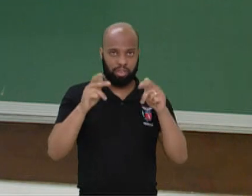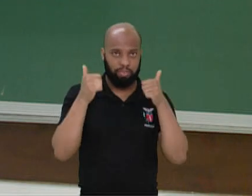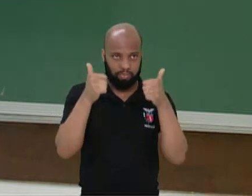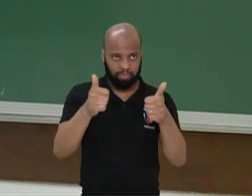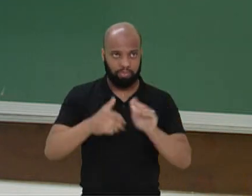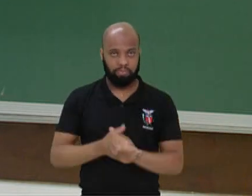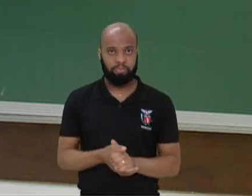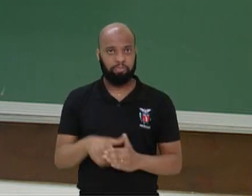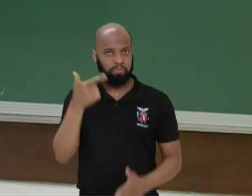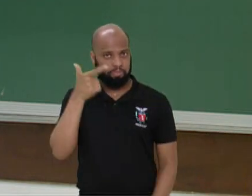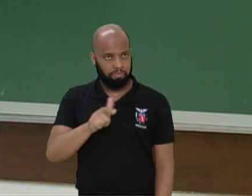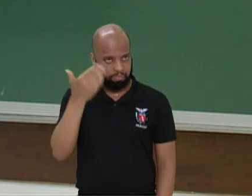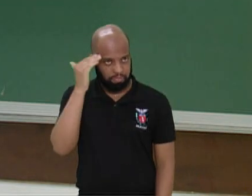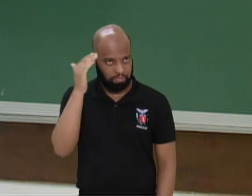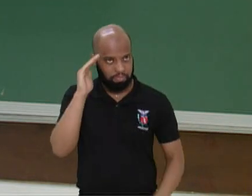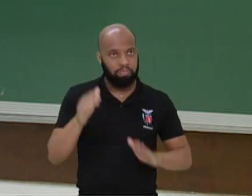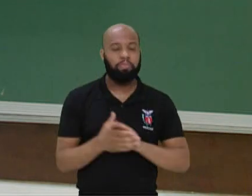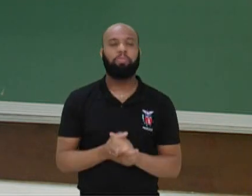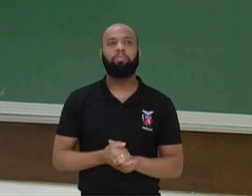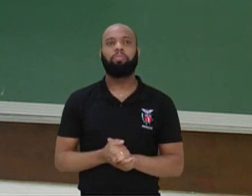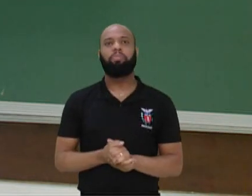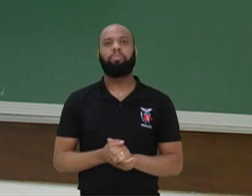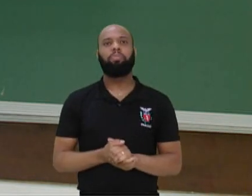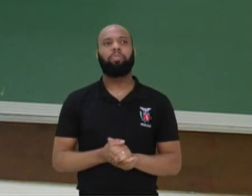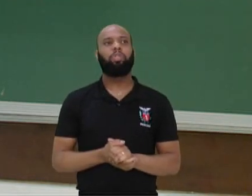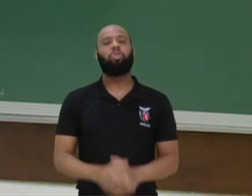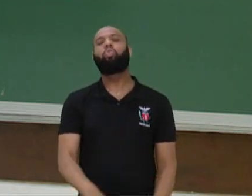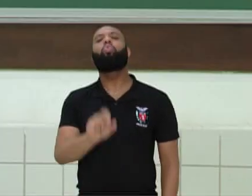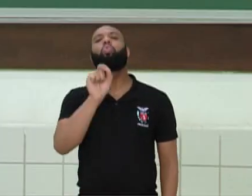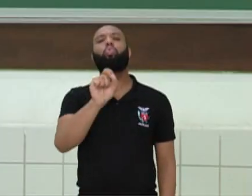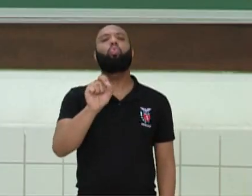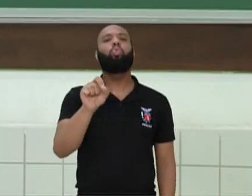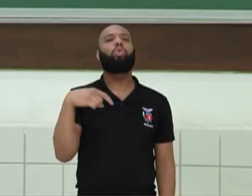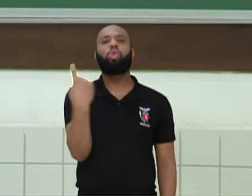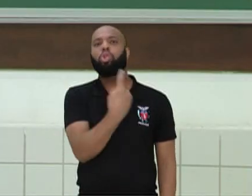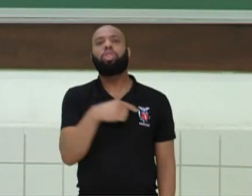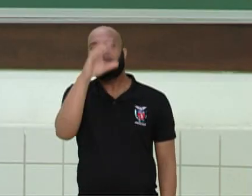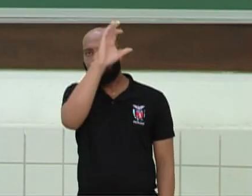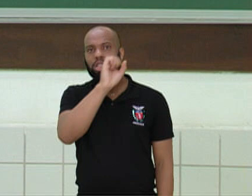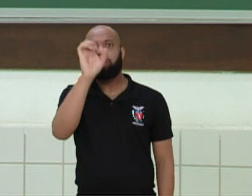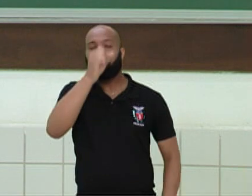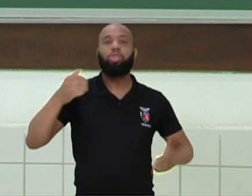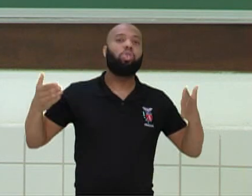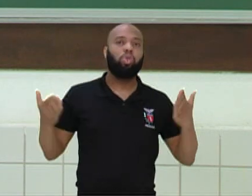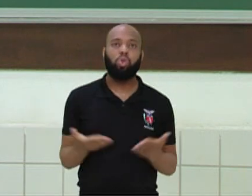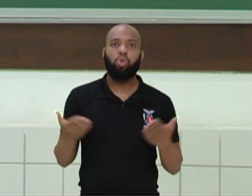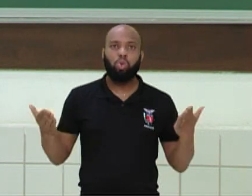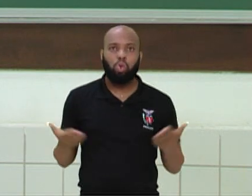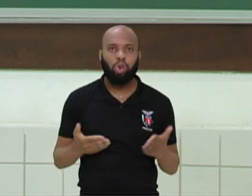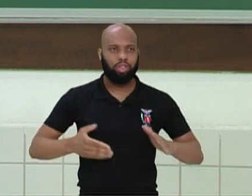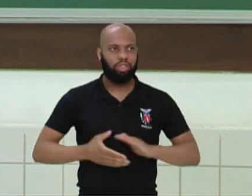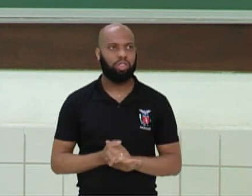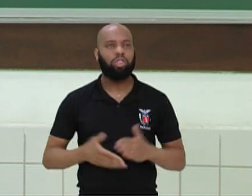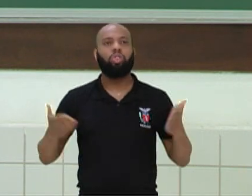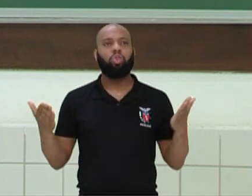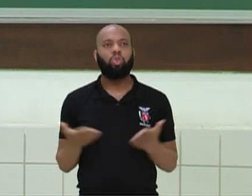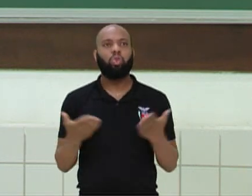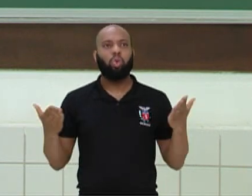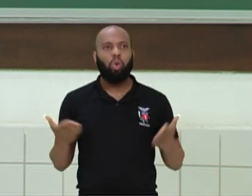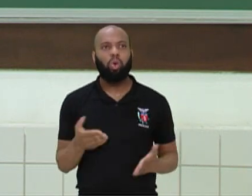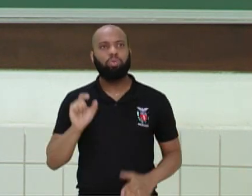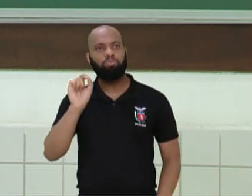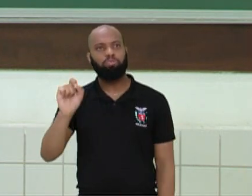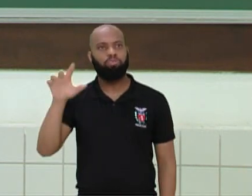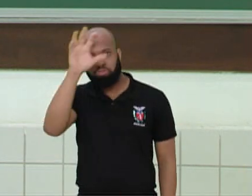Tudo bem? Tudo certinho? Que aprendemos hoy, então, hoje,